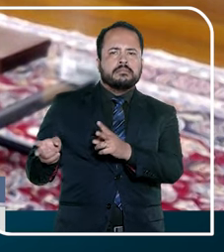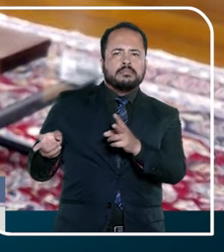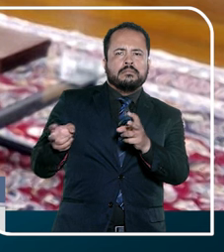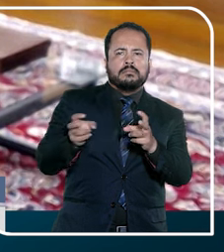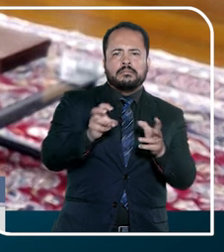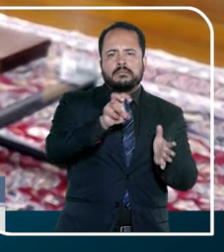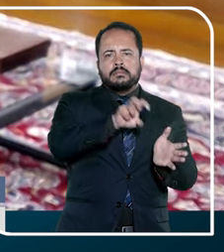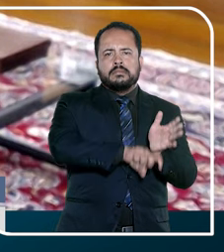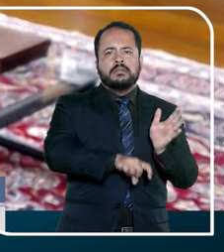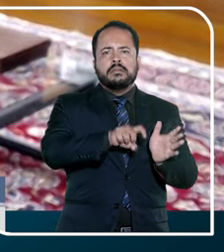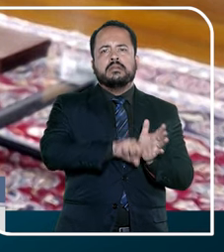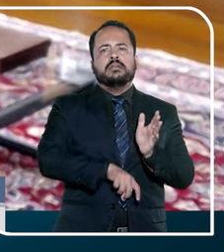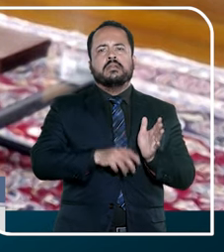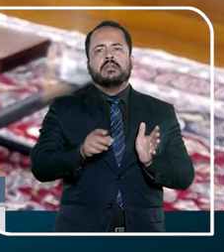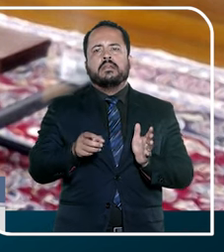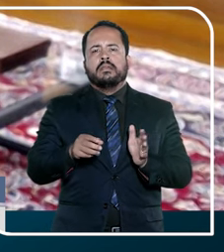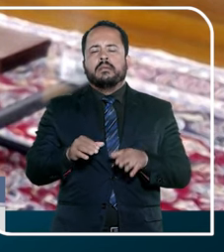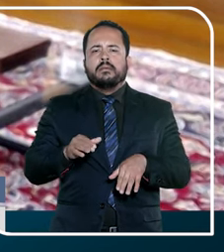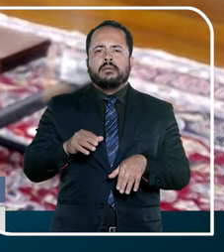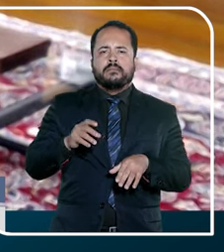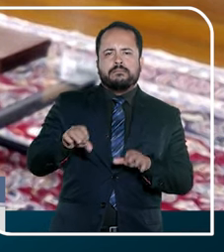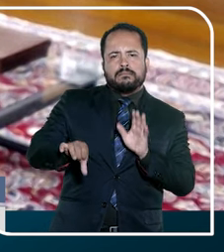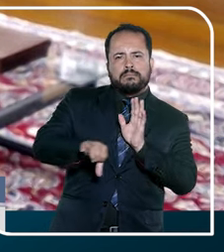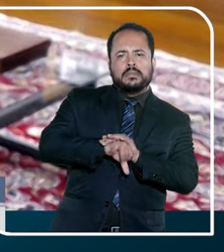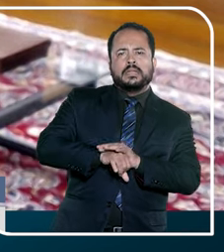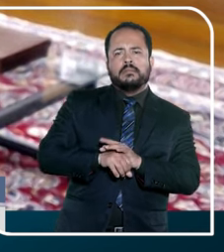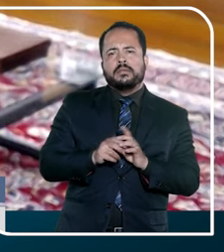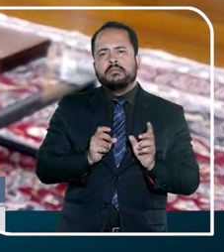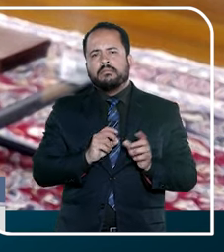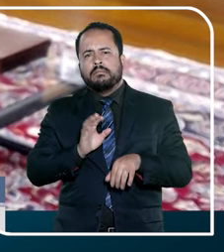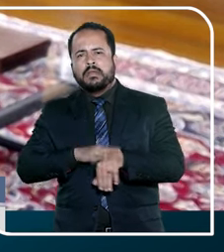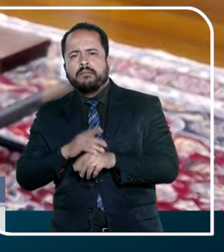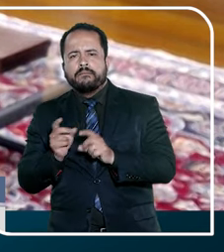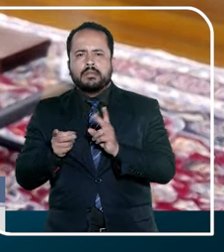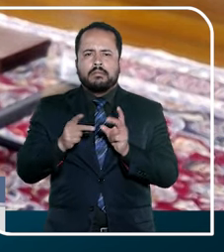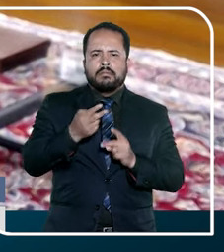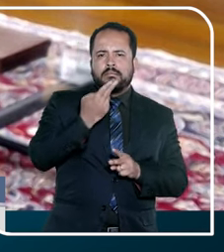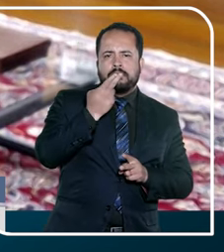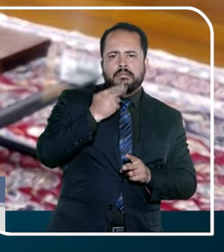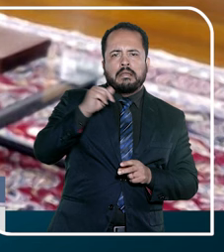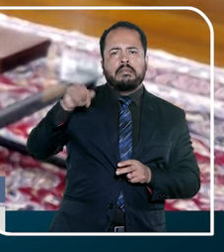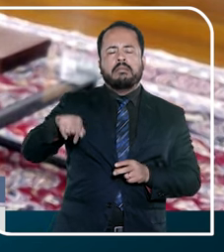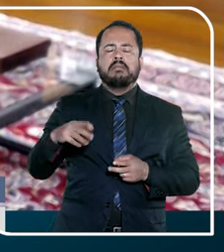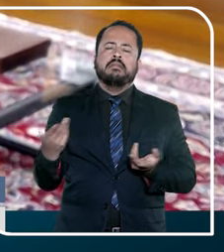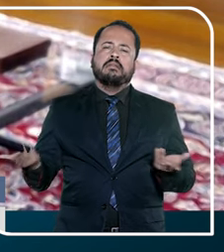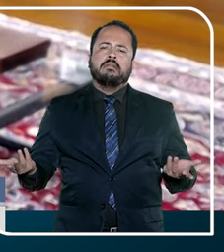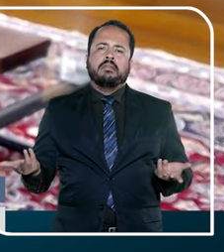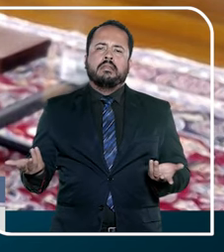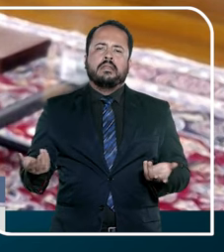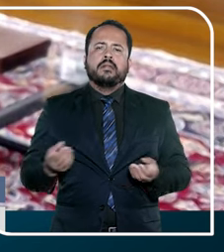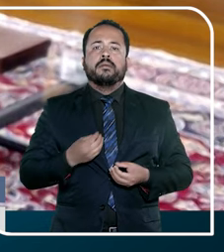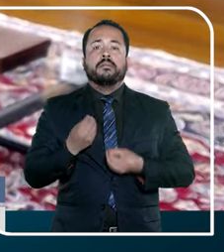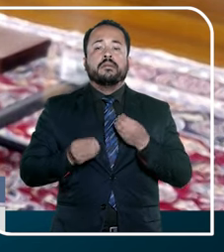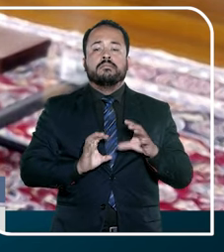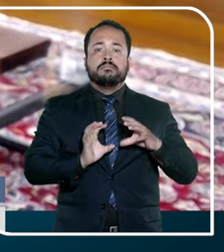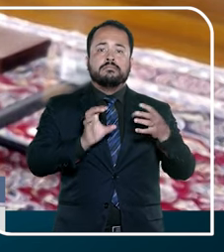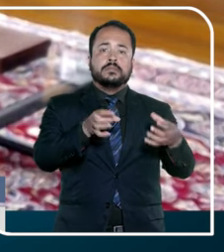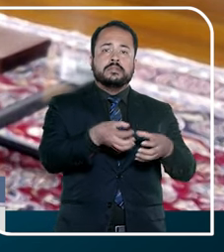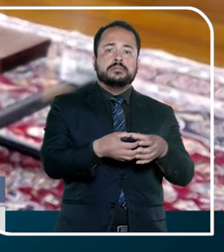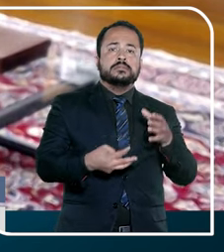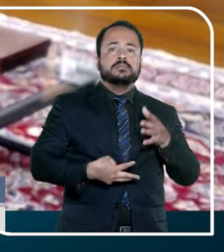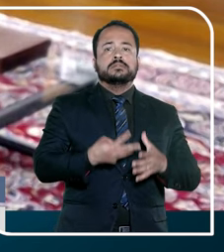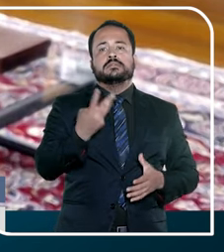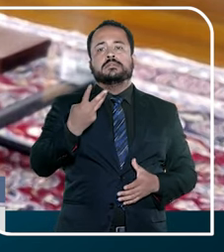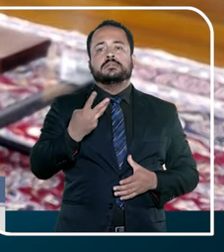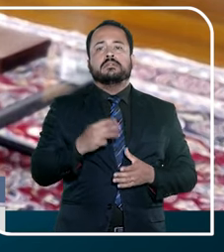pelo contrabando de uma merc adoria que foi ingressada no nosso direitor então a terceira sessão agora eh